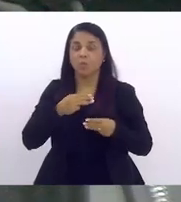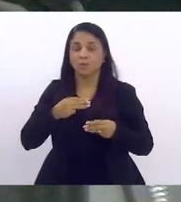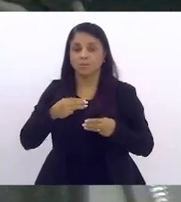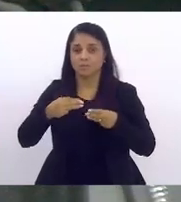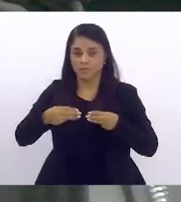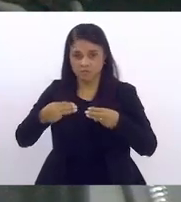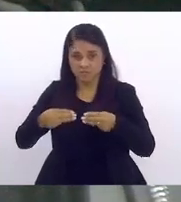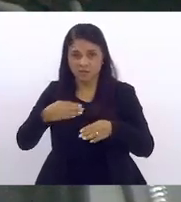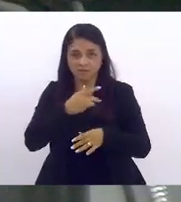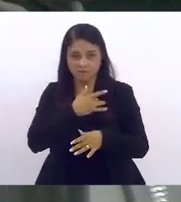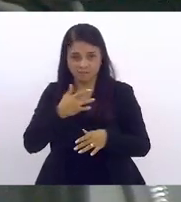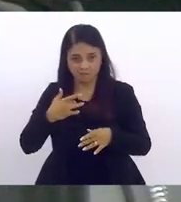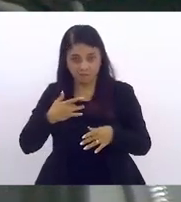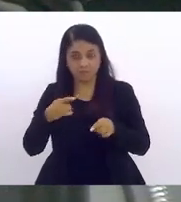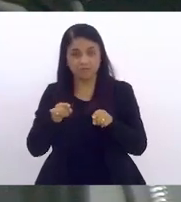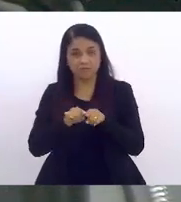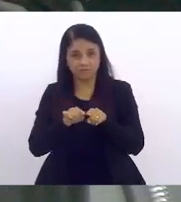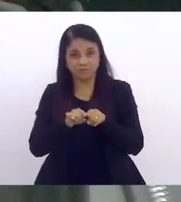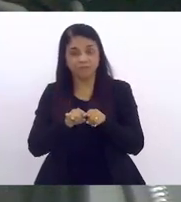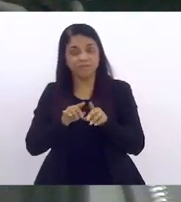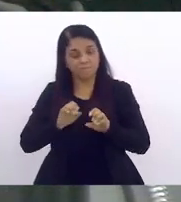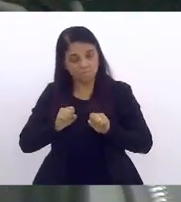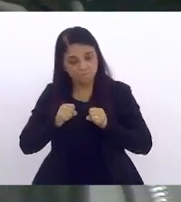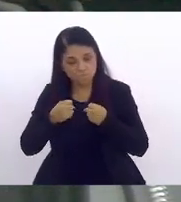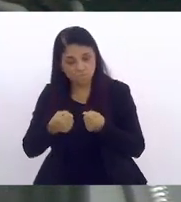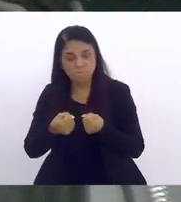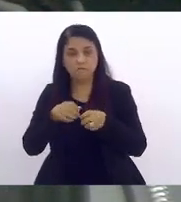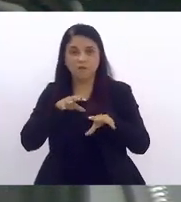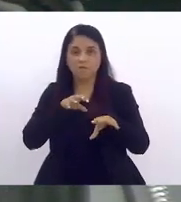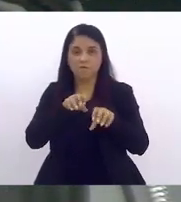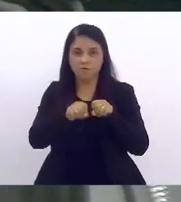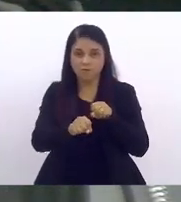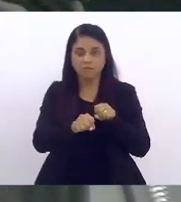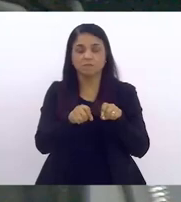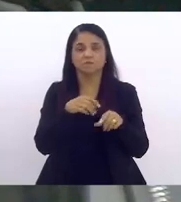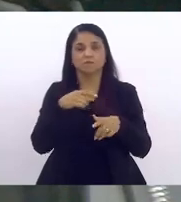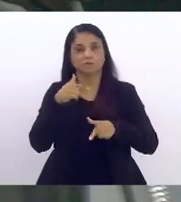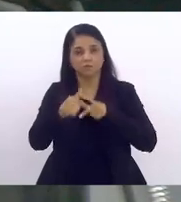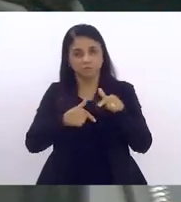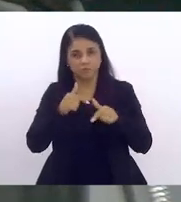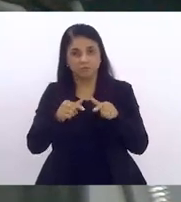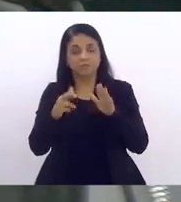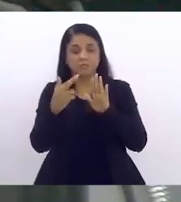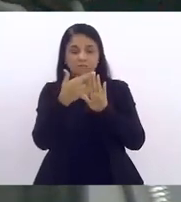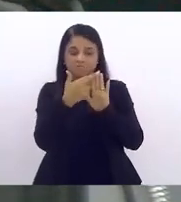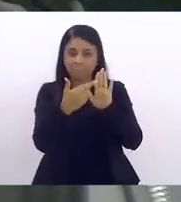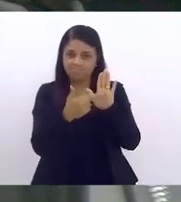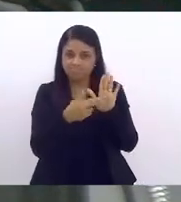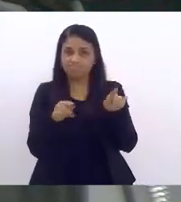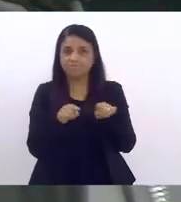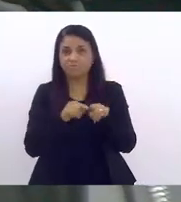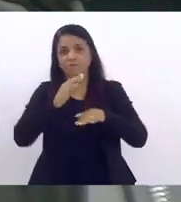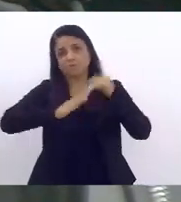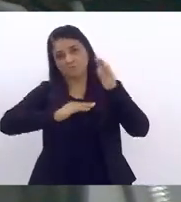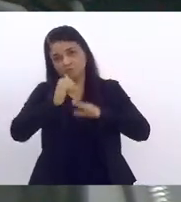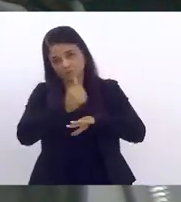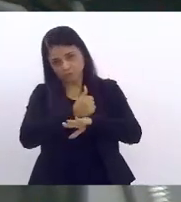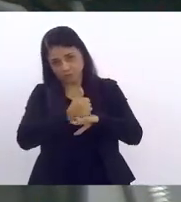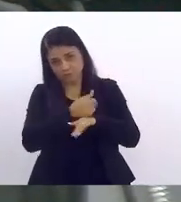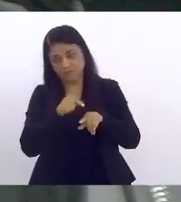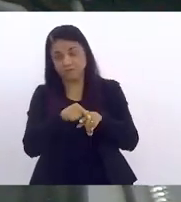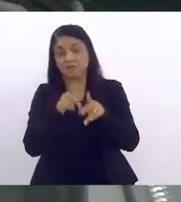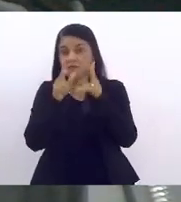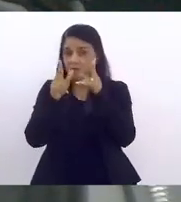instituições, fortalecendo a formação desses trabalhadores e fortalecendo também a regulamentação de algumas profissões. Foi assim que a gente fez com os